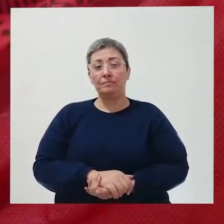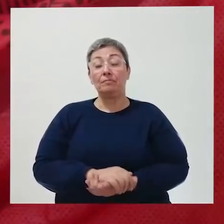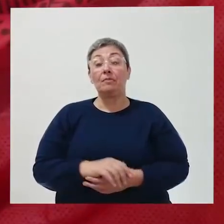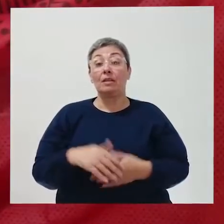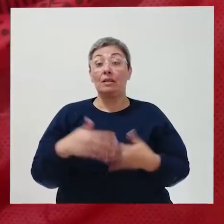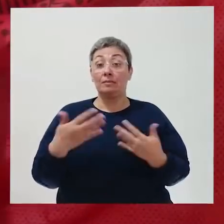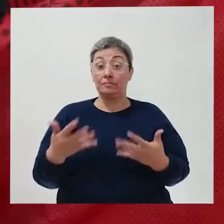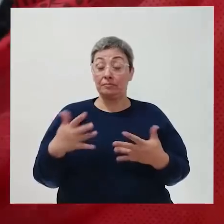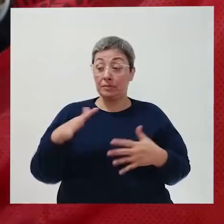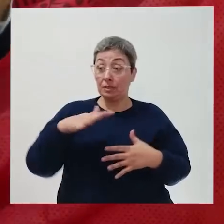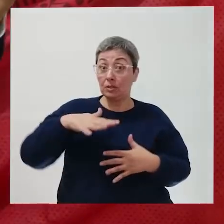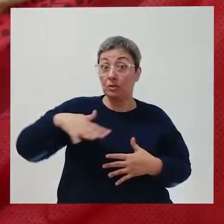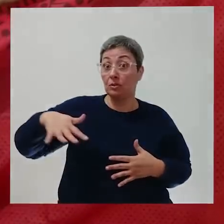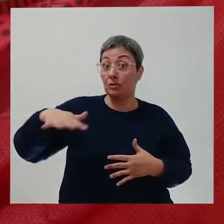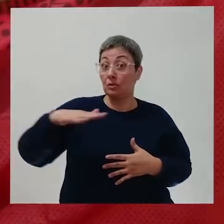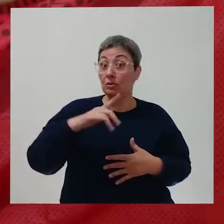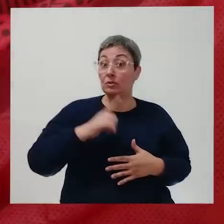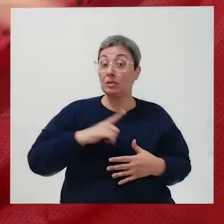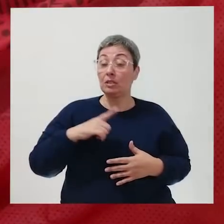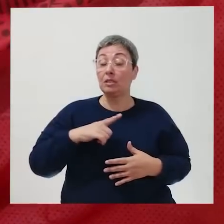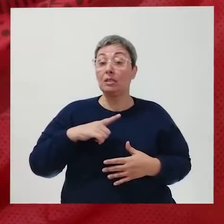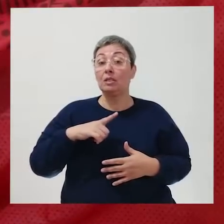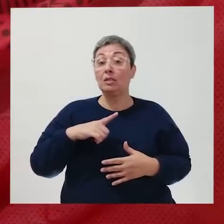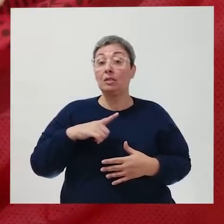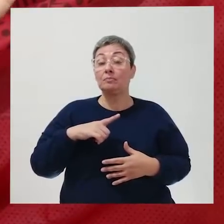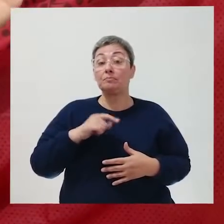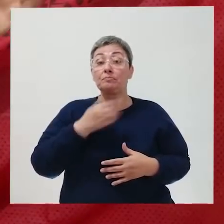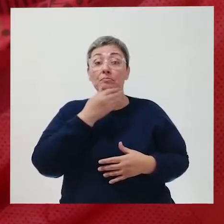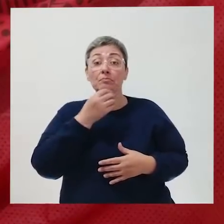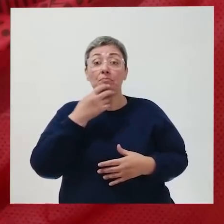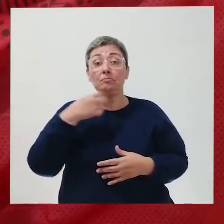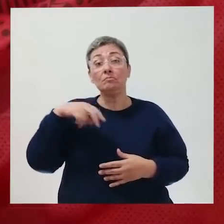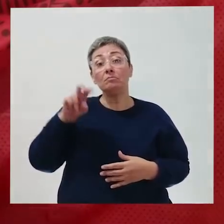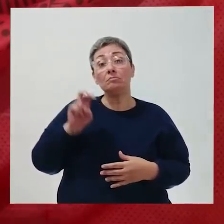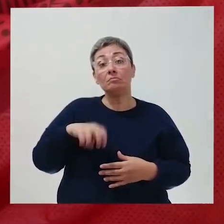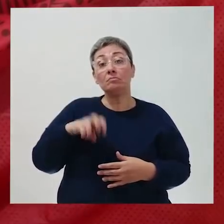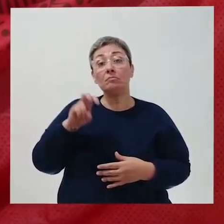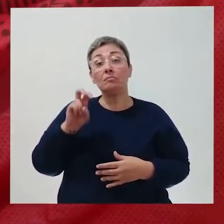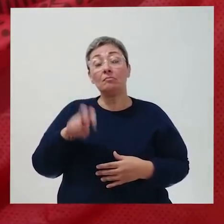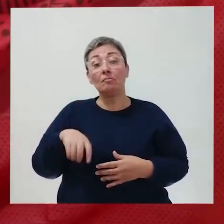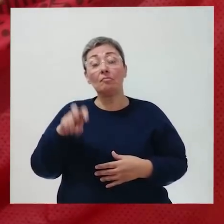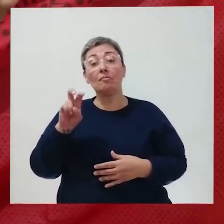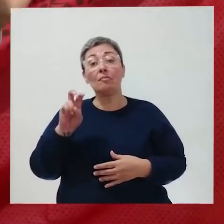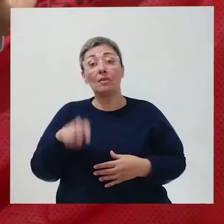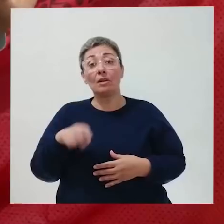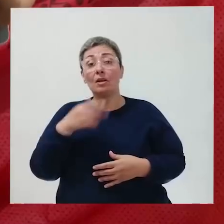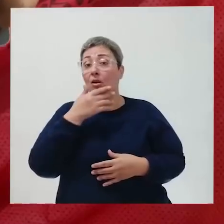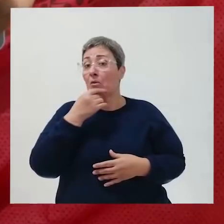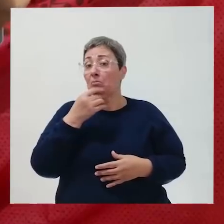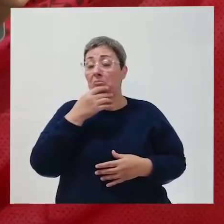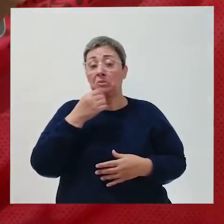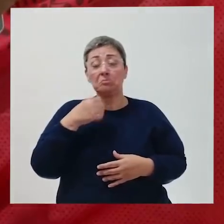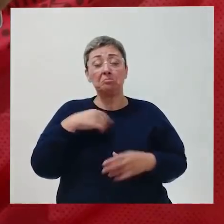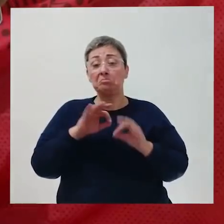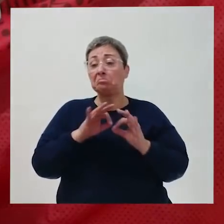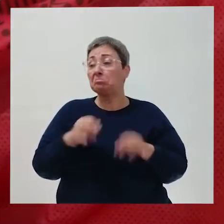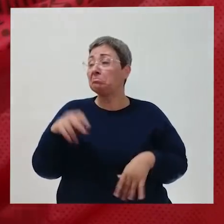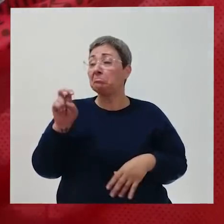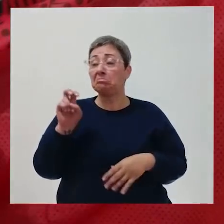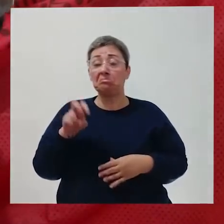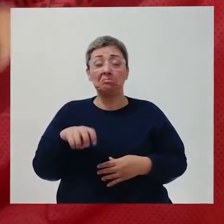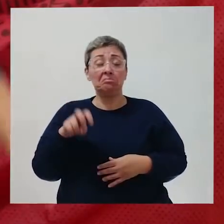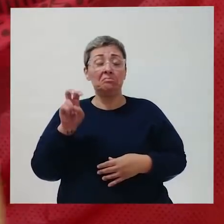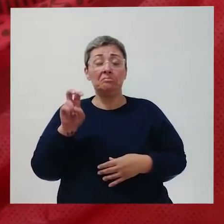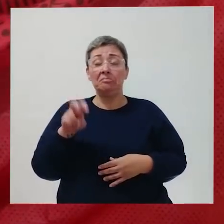E por ali estava caminhando um homem. Sim, um homem que simplesmente vinha